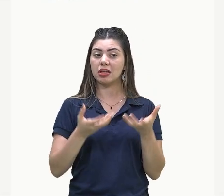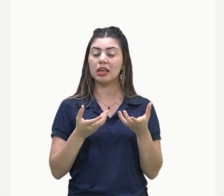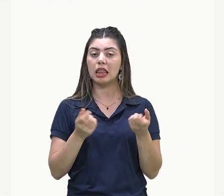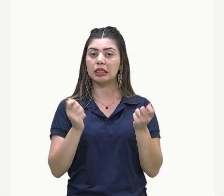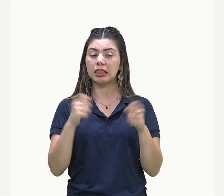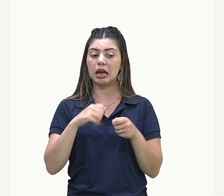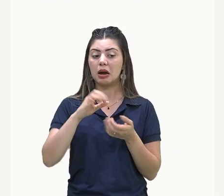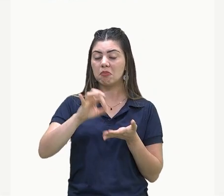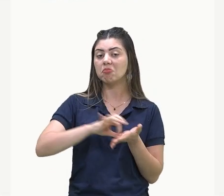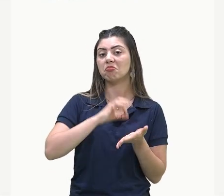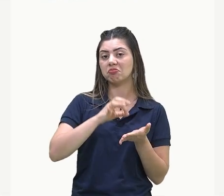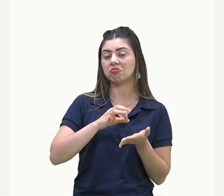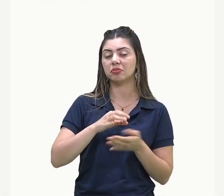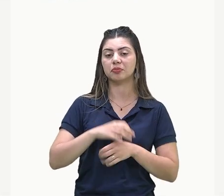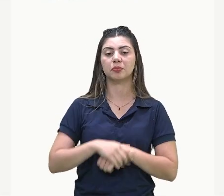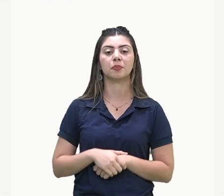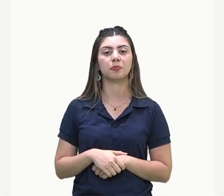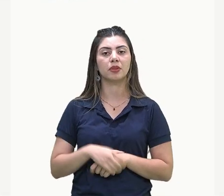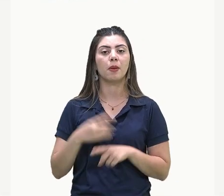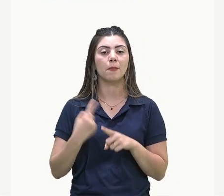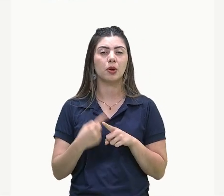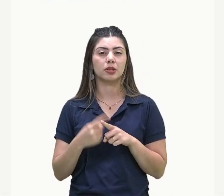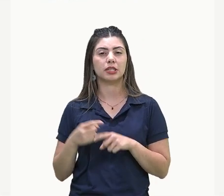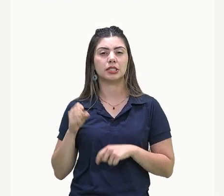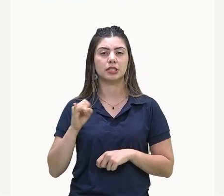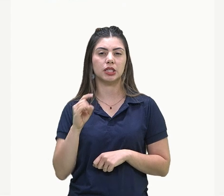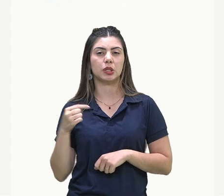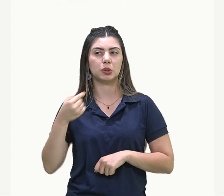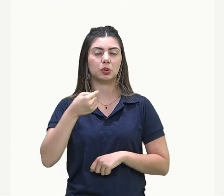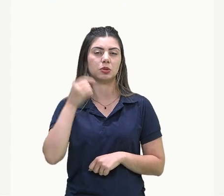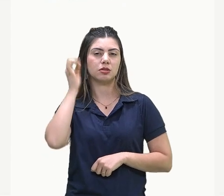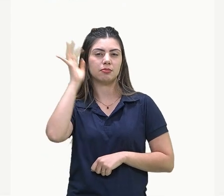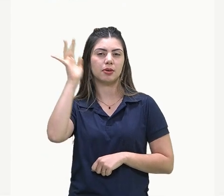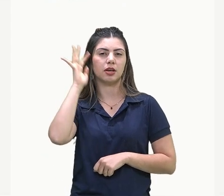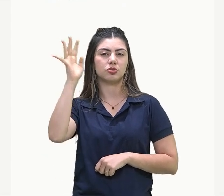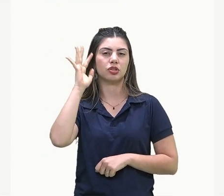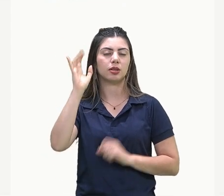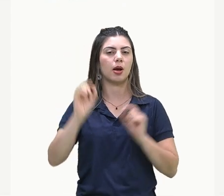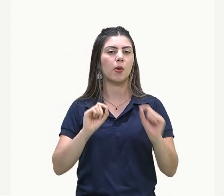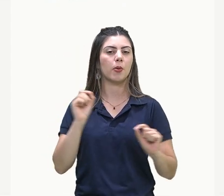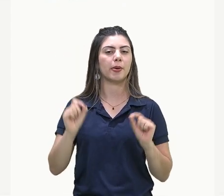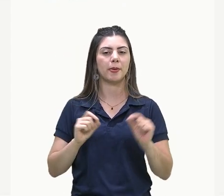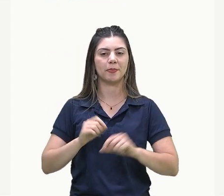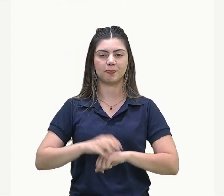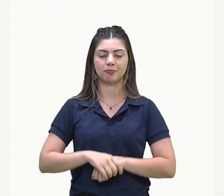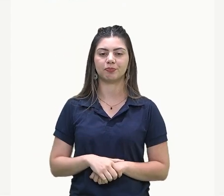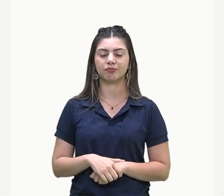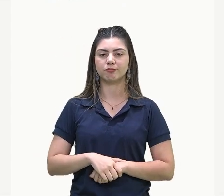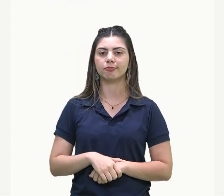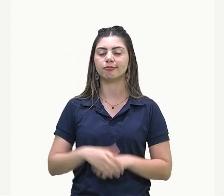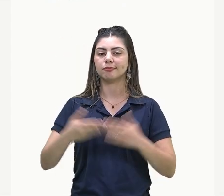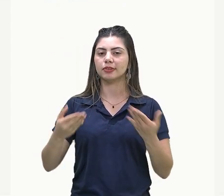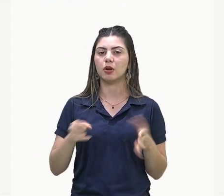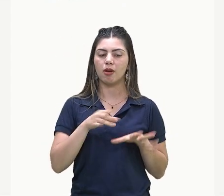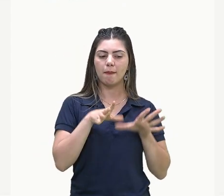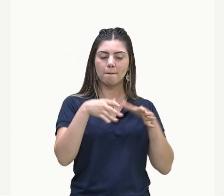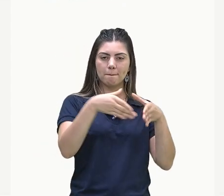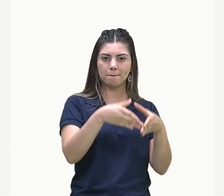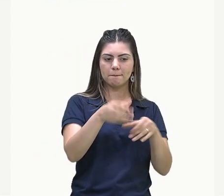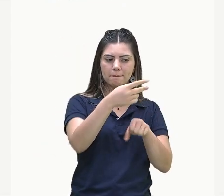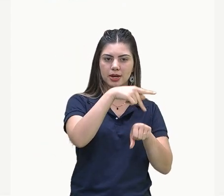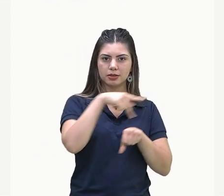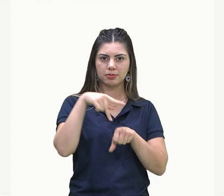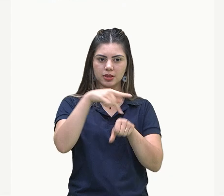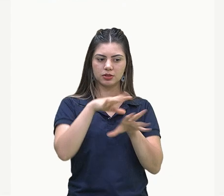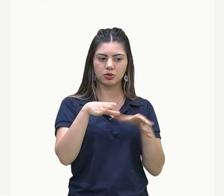econômico de um modo geral. Porque se nós formos analisar aí, né, todos esses países que fazem